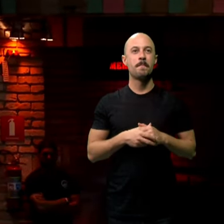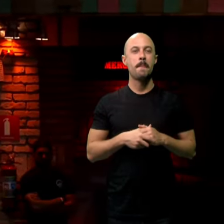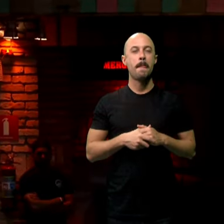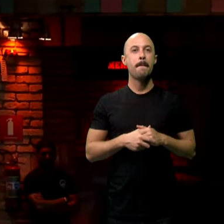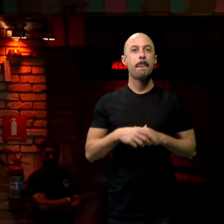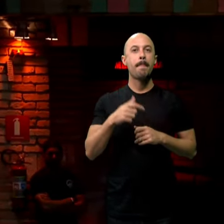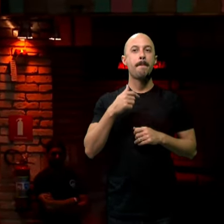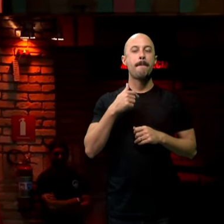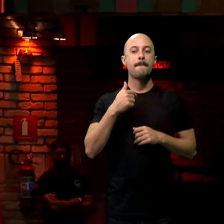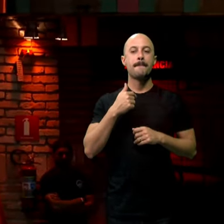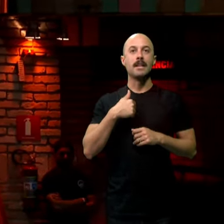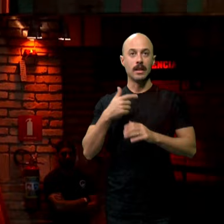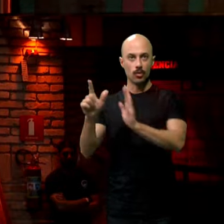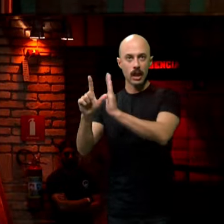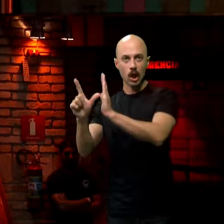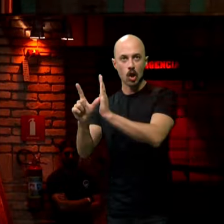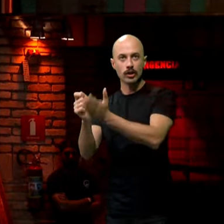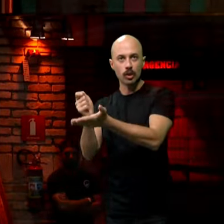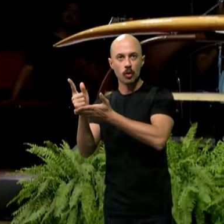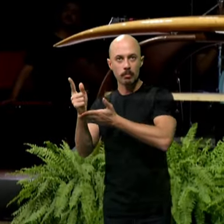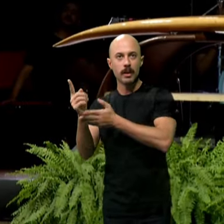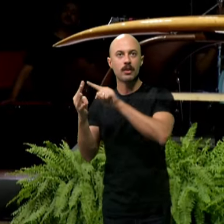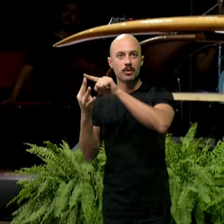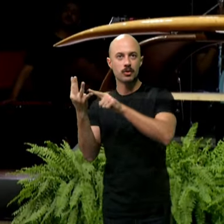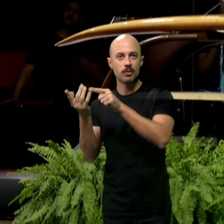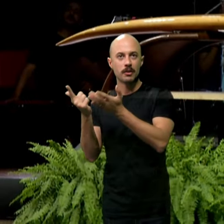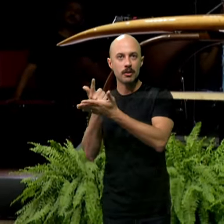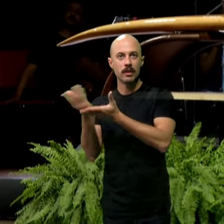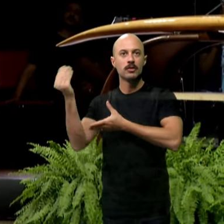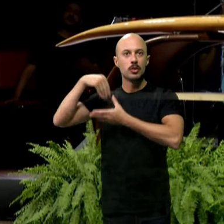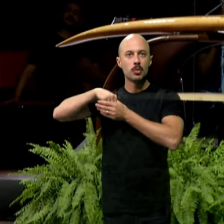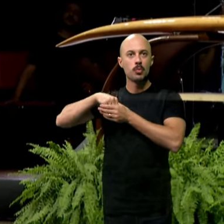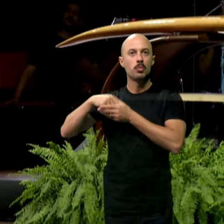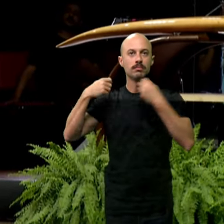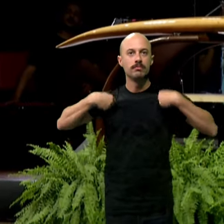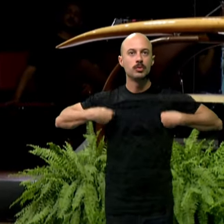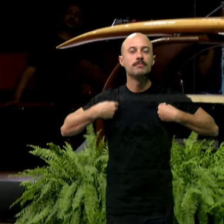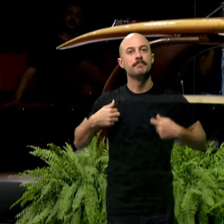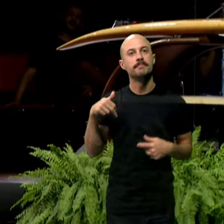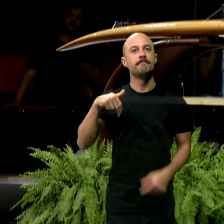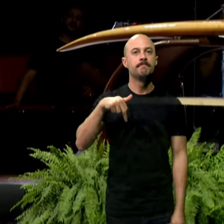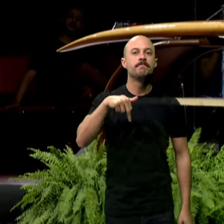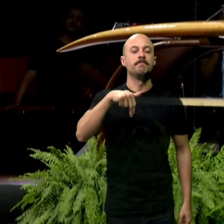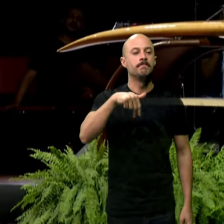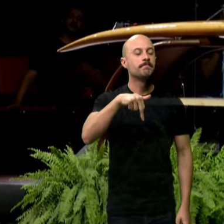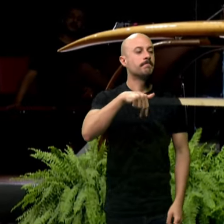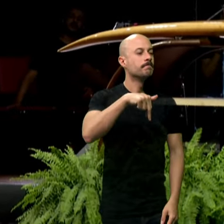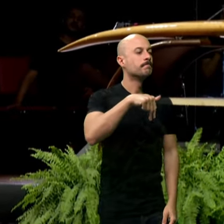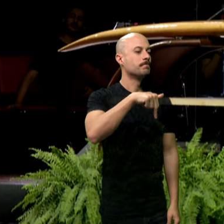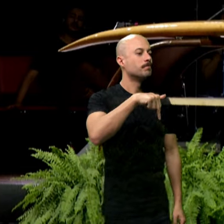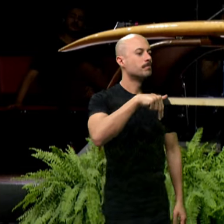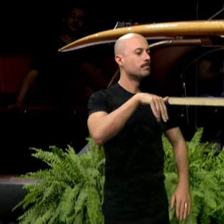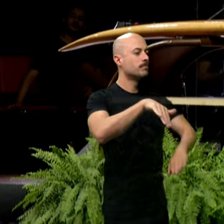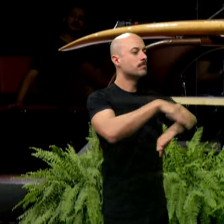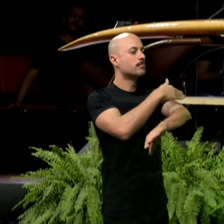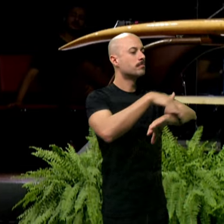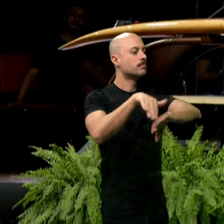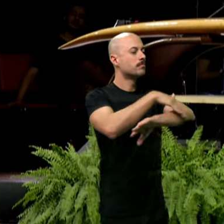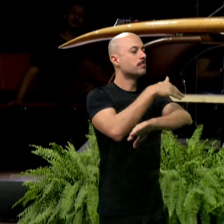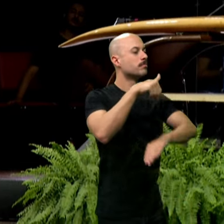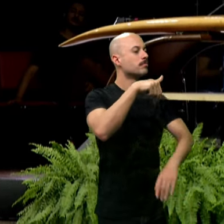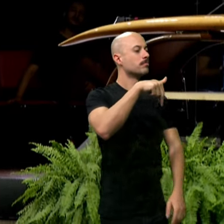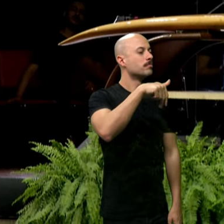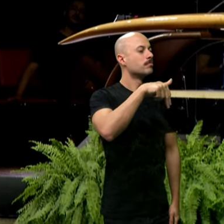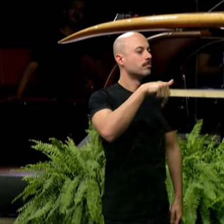Quando eu saí dali, eu ia andando pela rua e tinha o boleto de retorno. E na rua